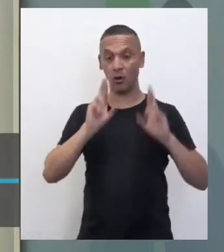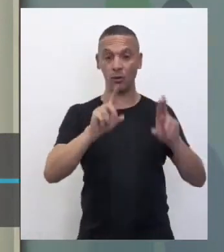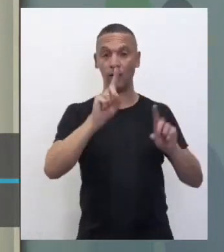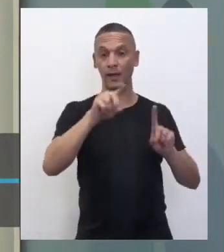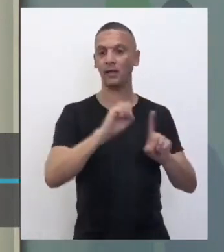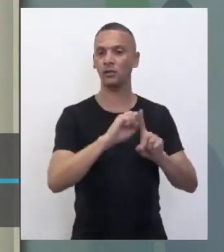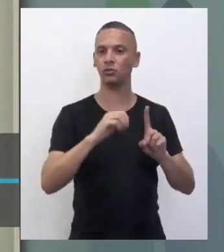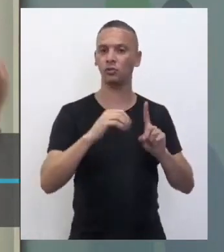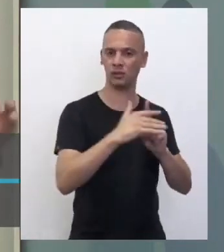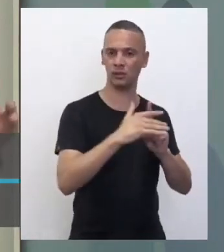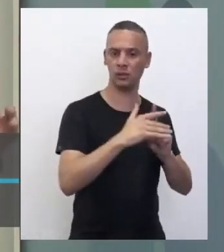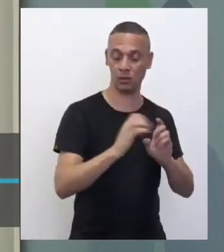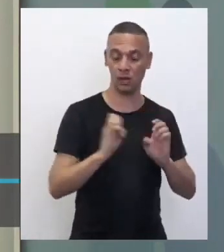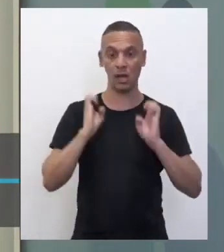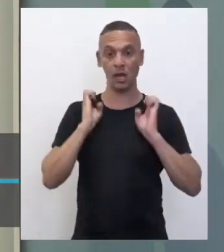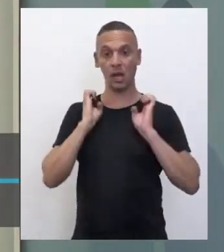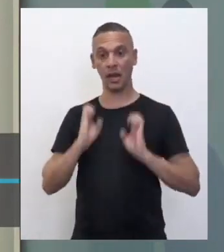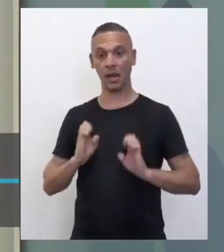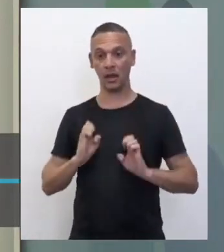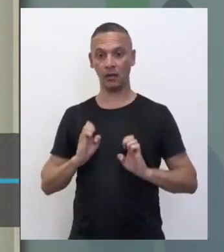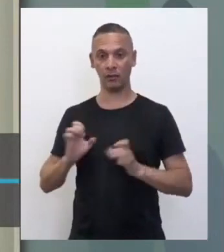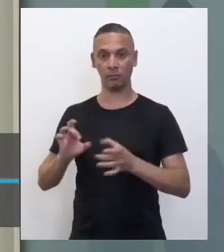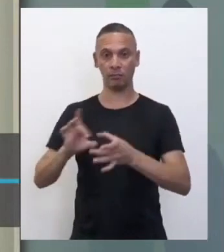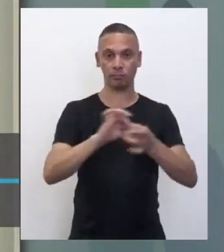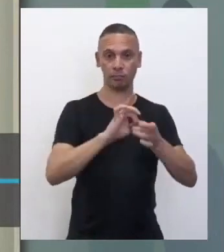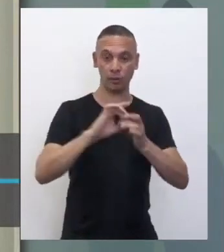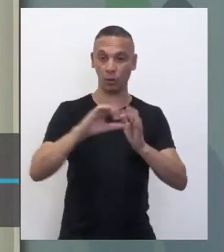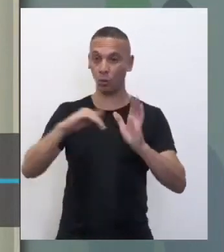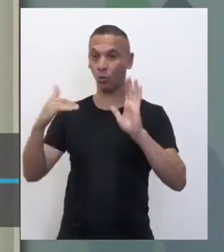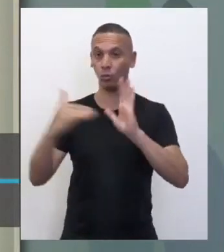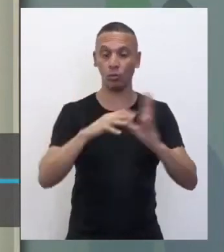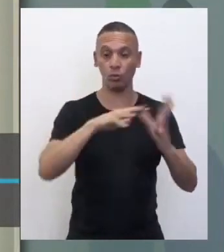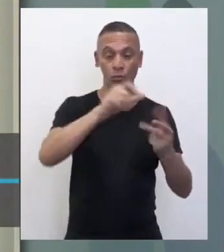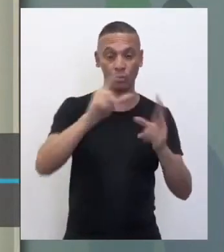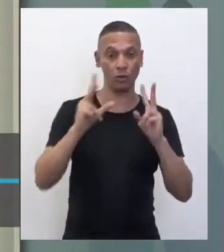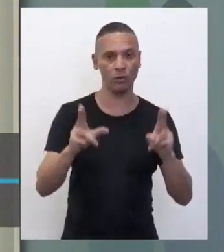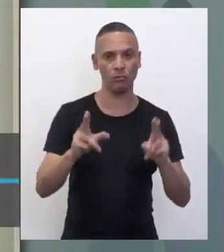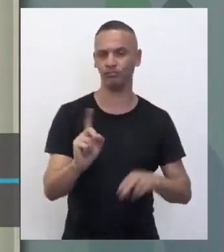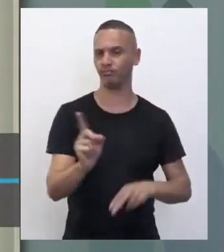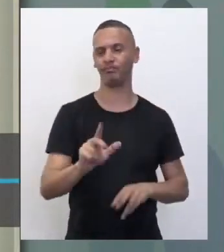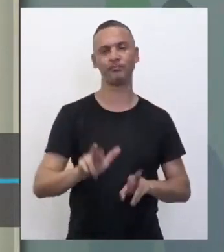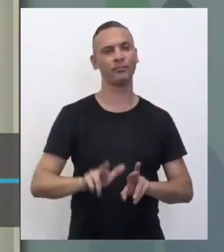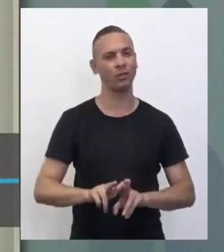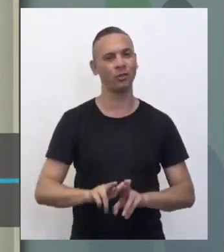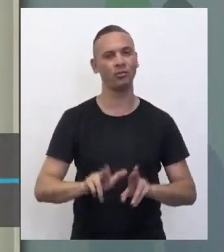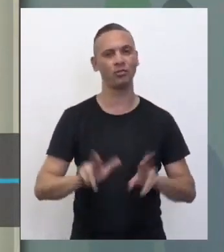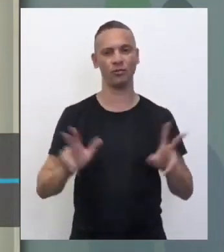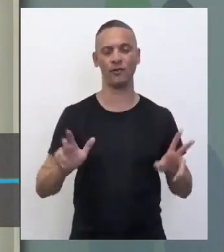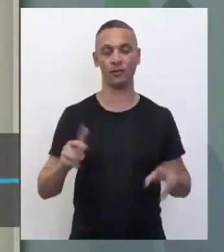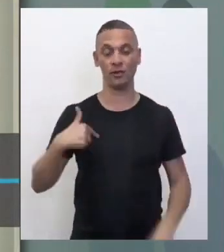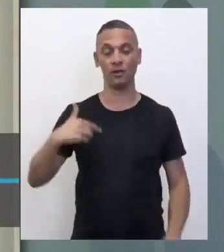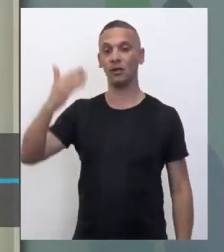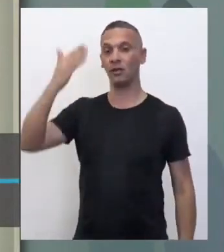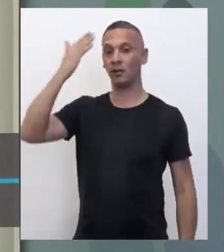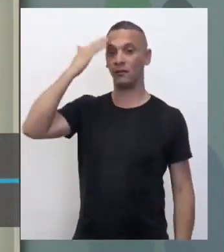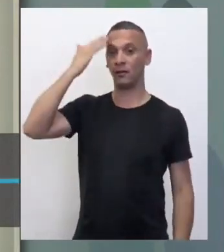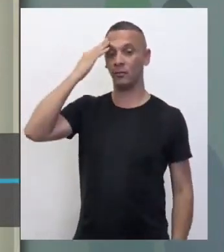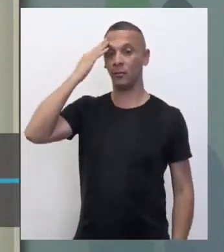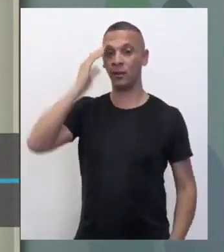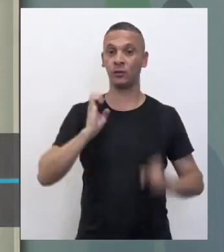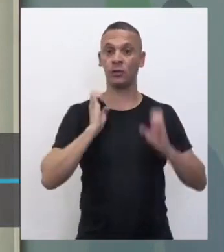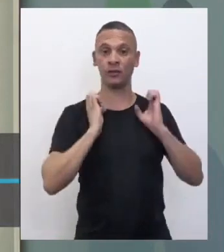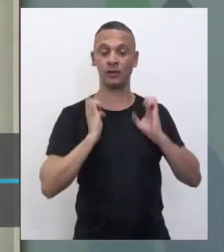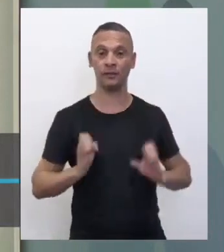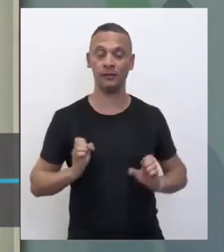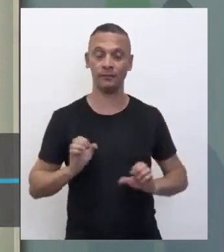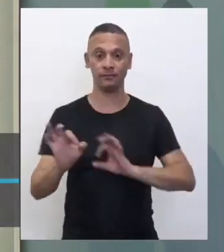social, a ética ela é universal? Não necessariamente, né? Tudo bem, se eu entender a ética como reflexão filosófica,